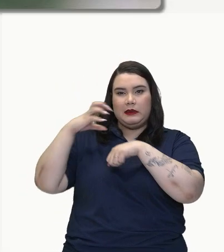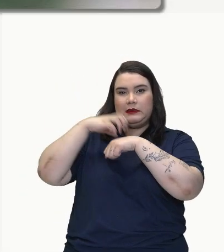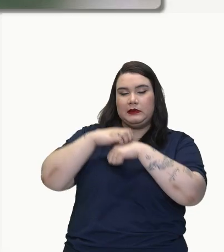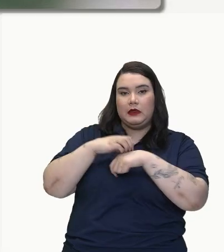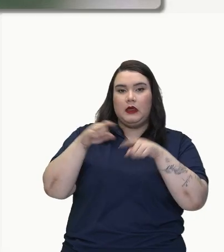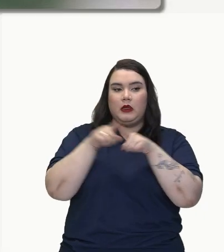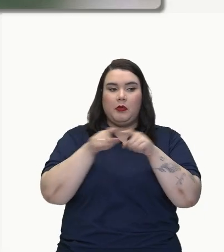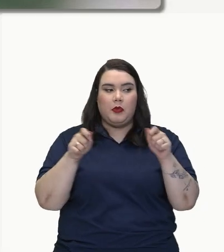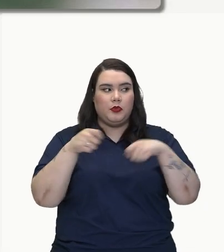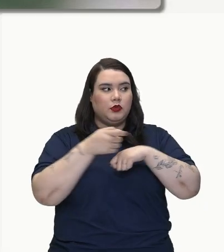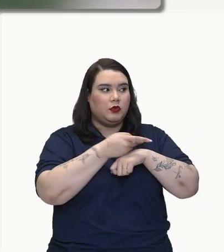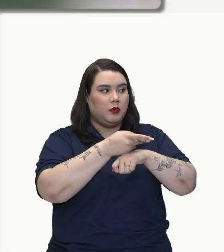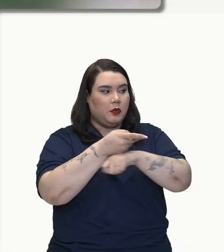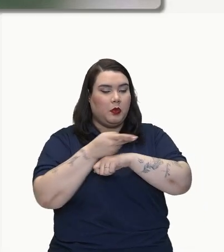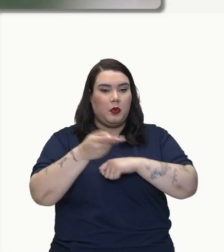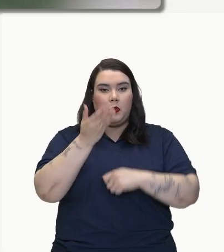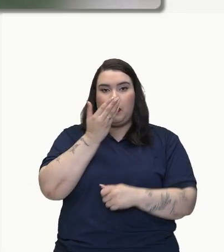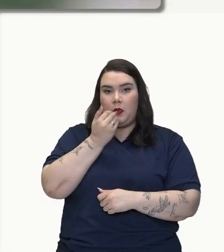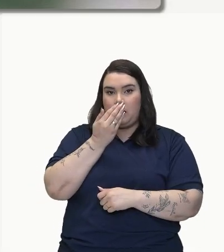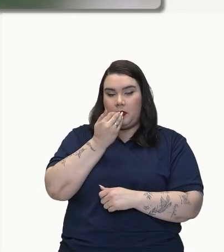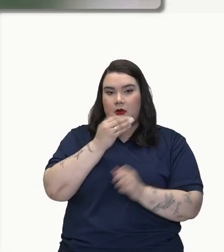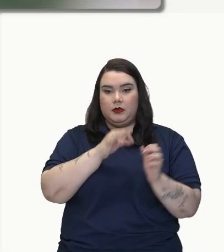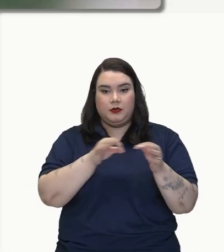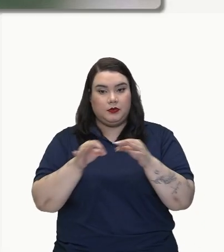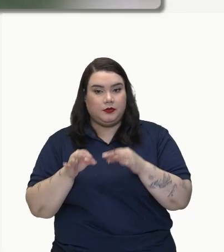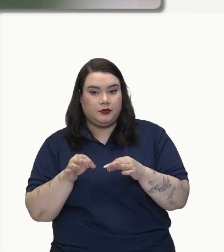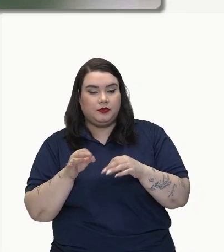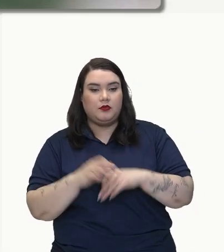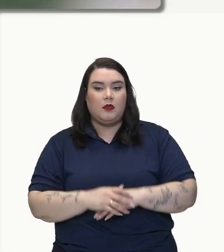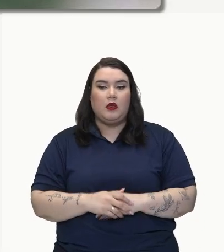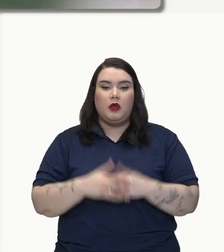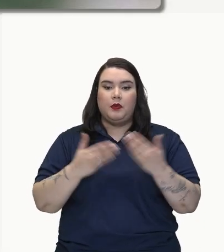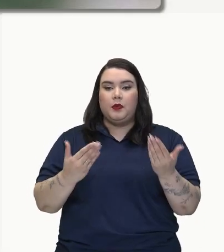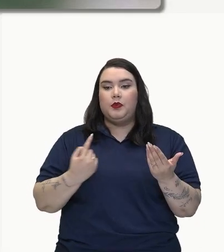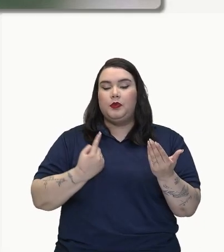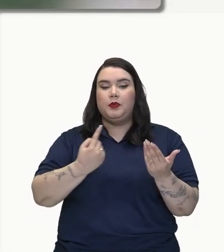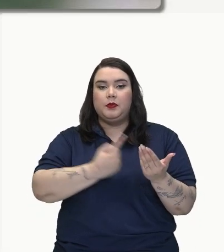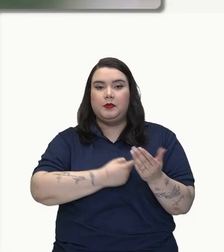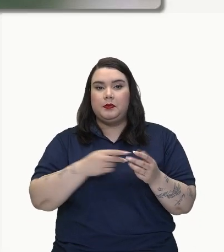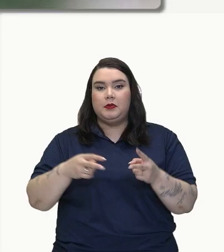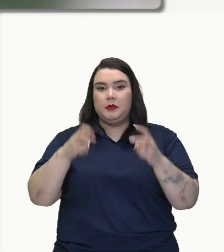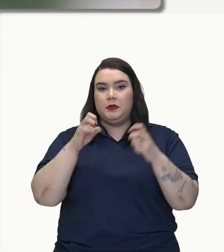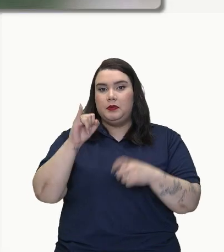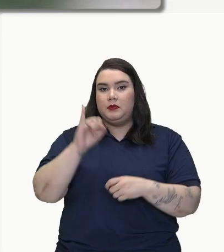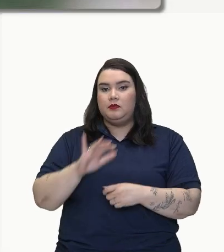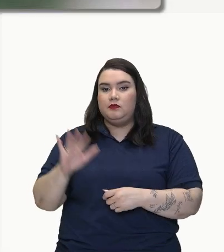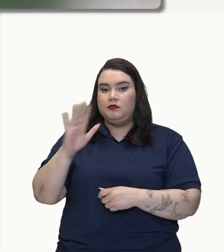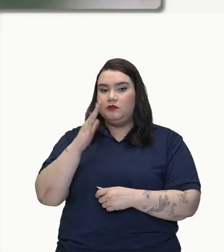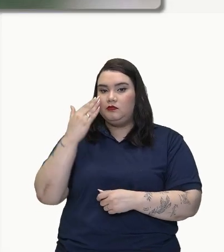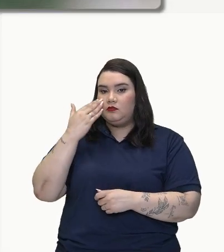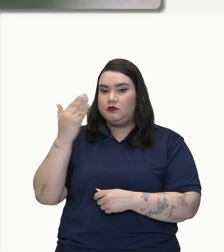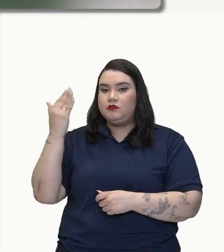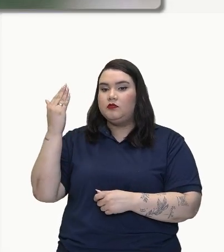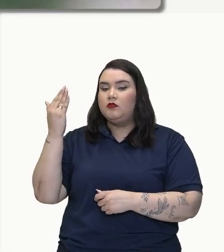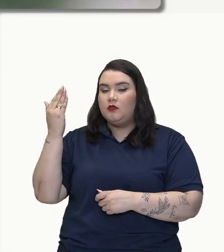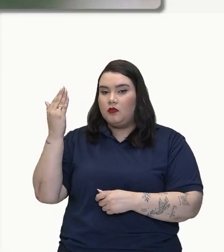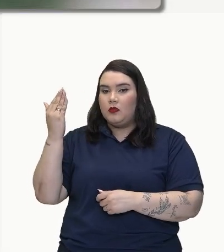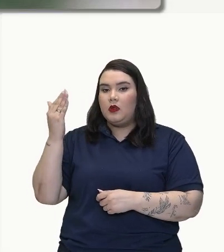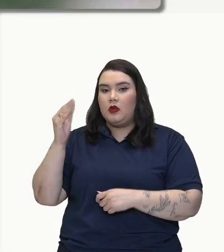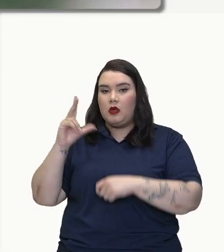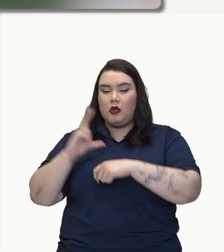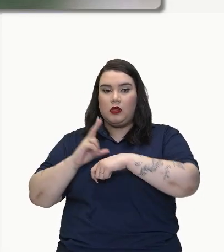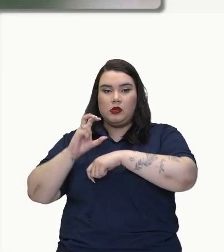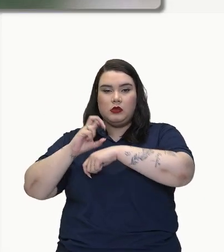a disponibilidade de ambiente. Então, a gente observa aí nessa imagem, né, que esse inseto, ele é